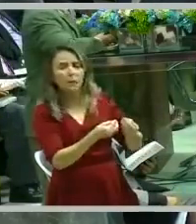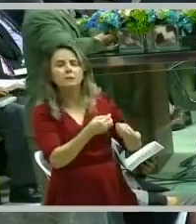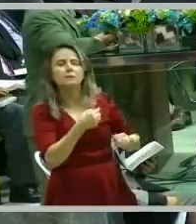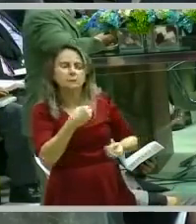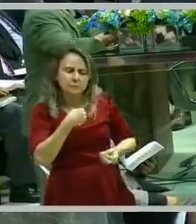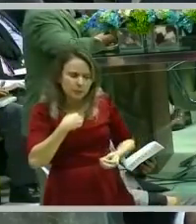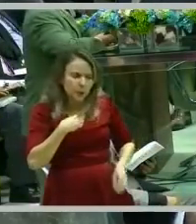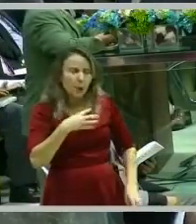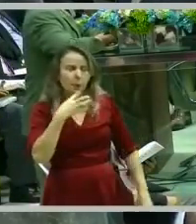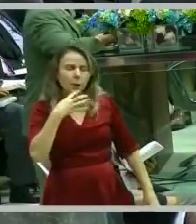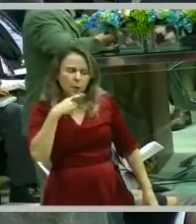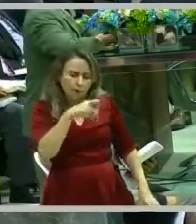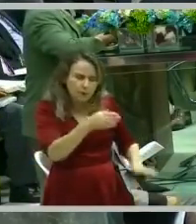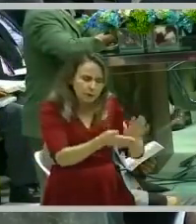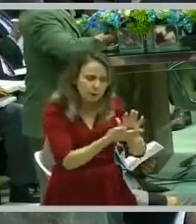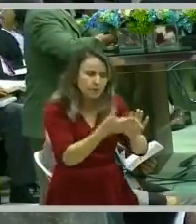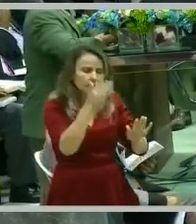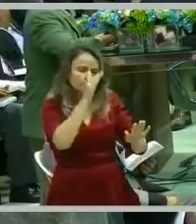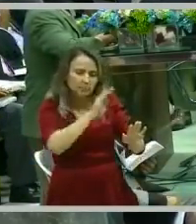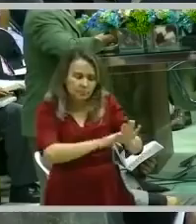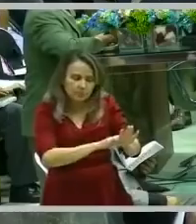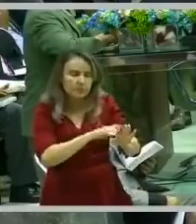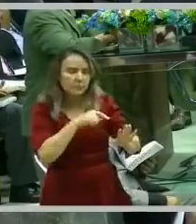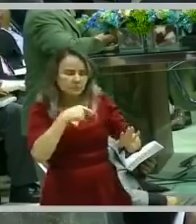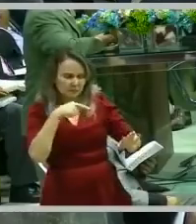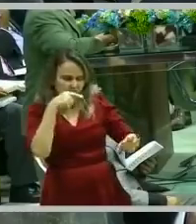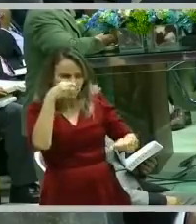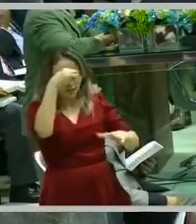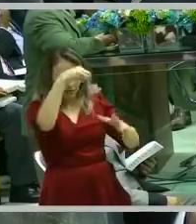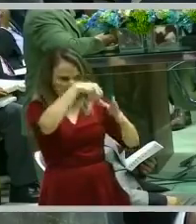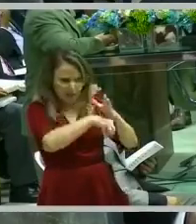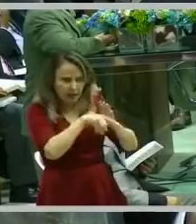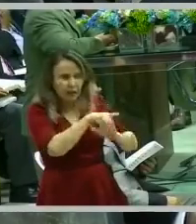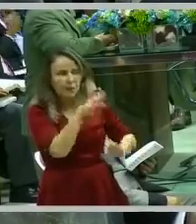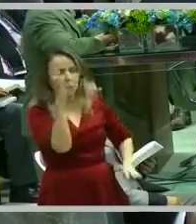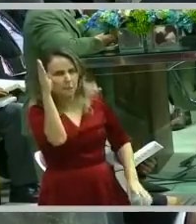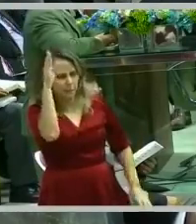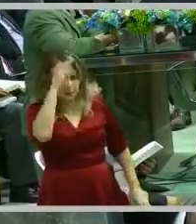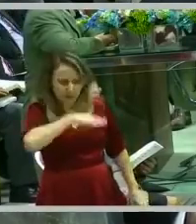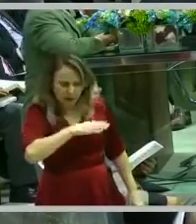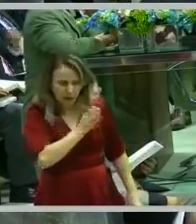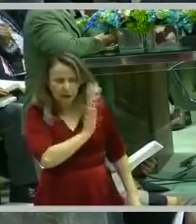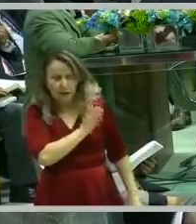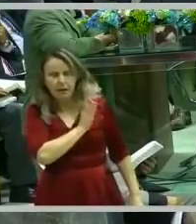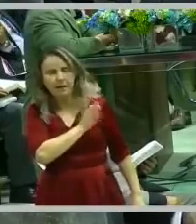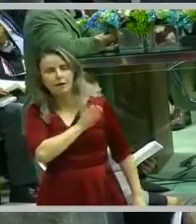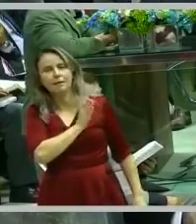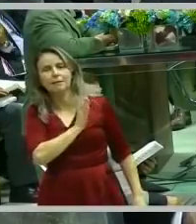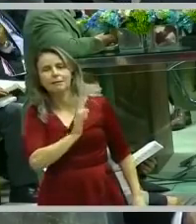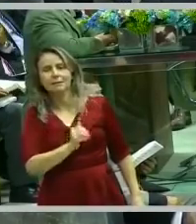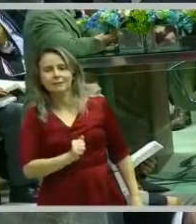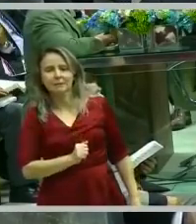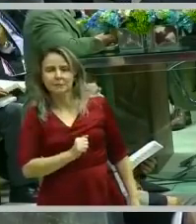tua presunção e eu conheço a maldade do teu coração.